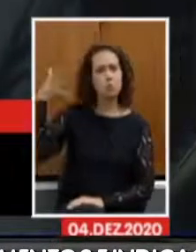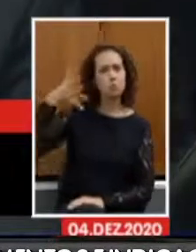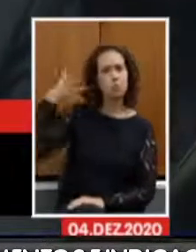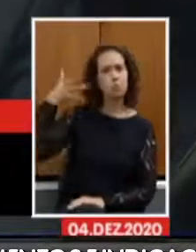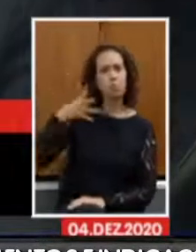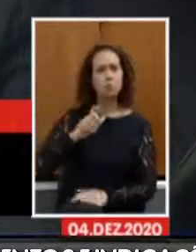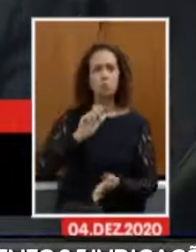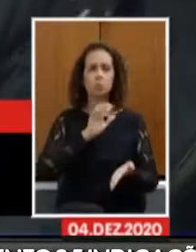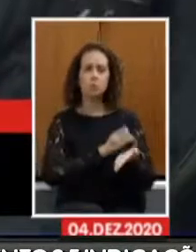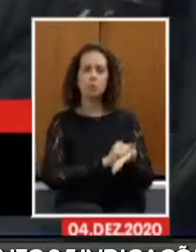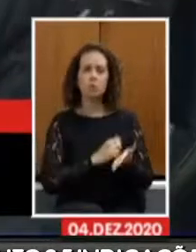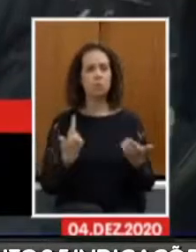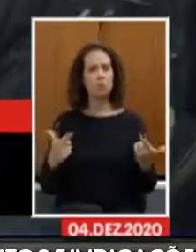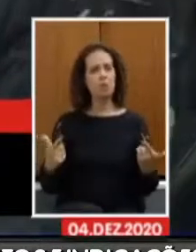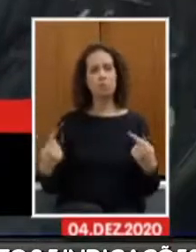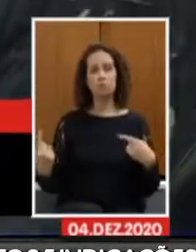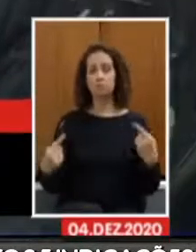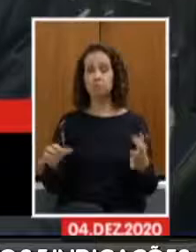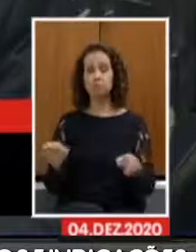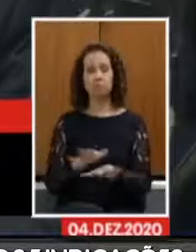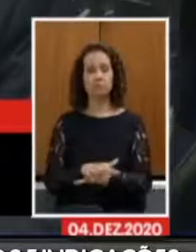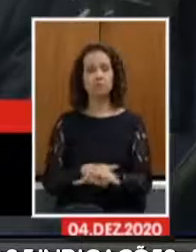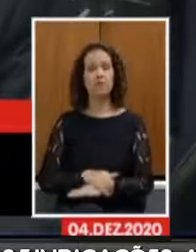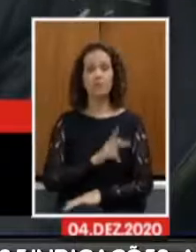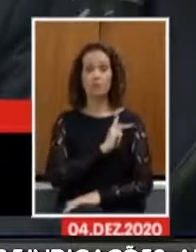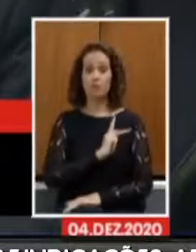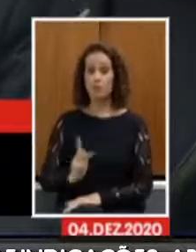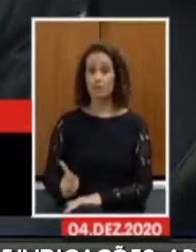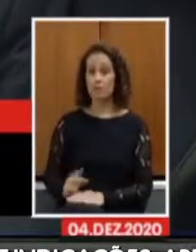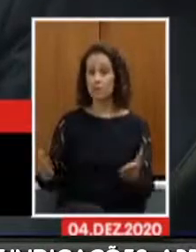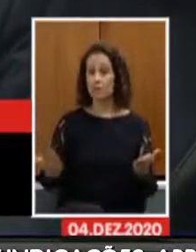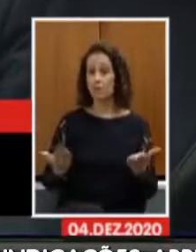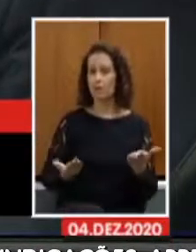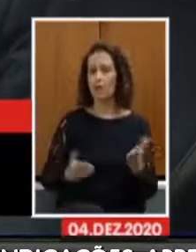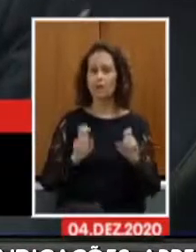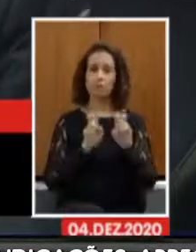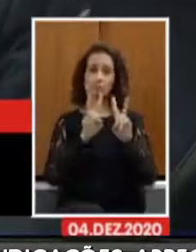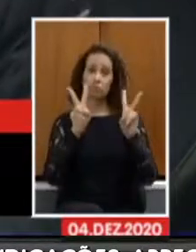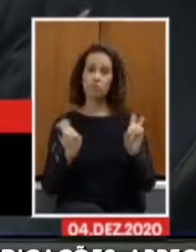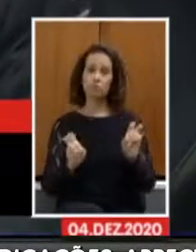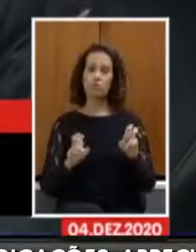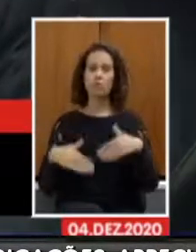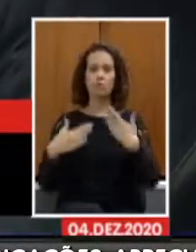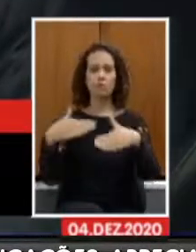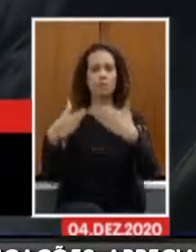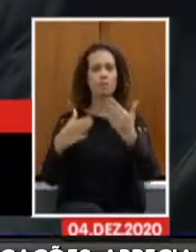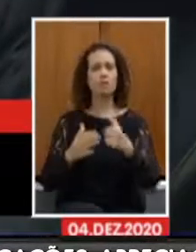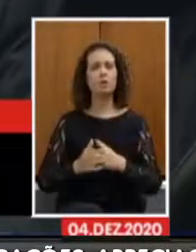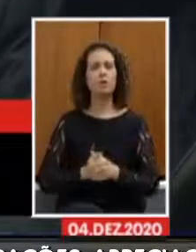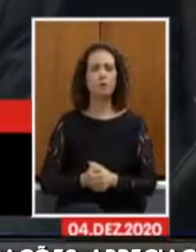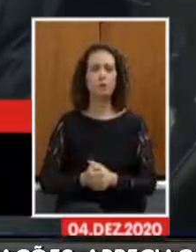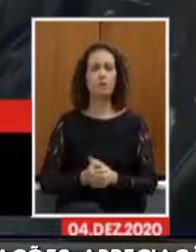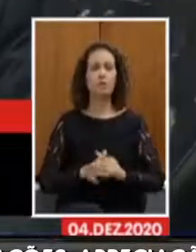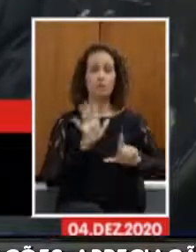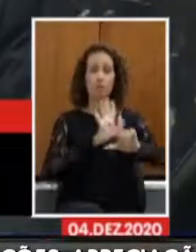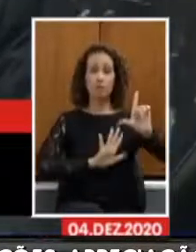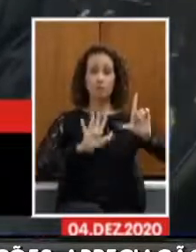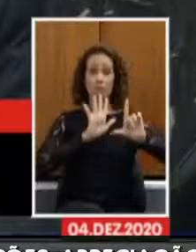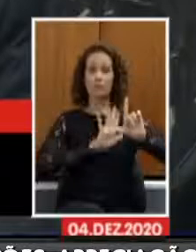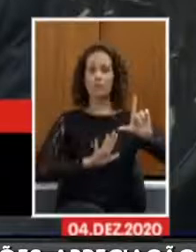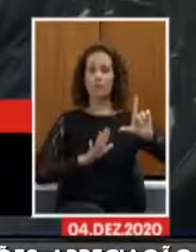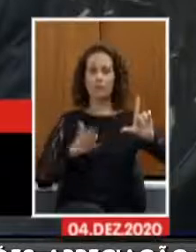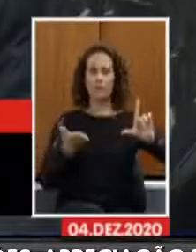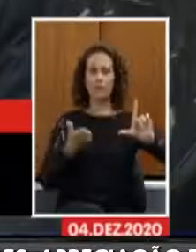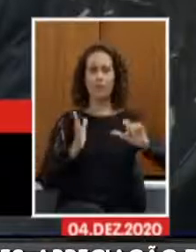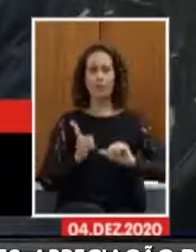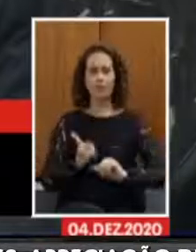inscritos, encerra-se a discussão. A presidência vai submeter a matéria à votação pelo processo nominal por meio da plataforma Sileges.